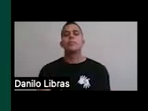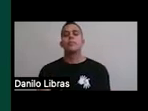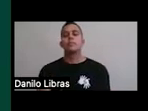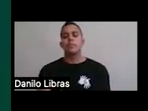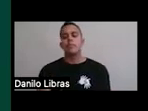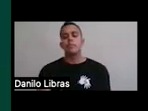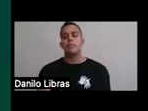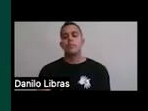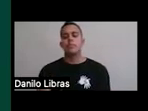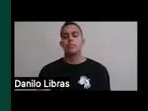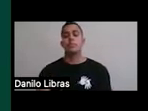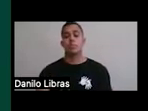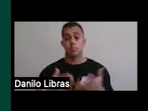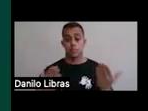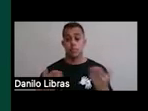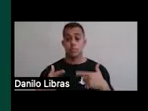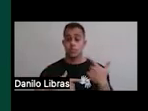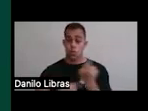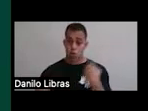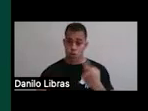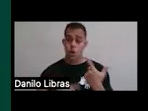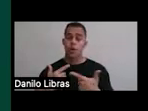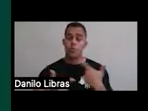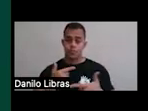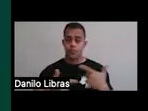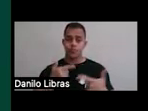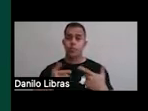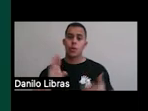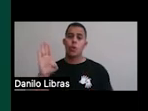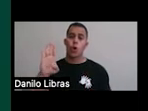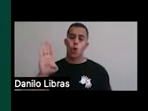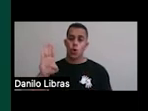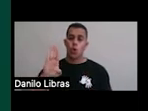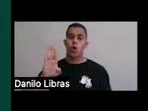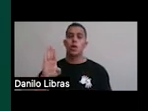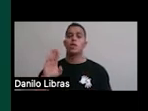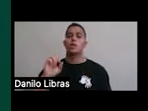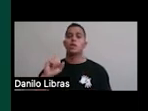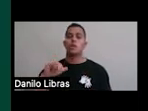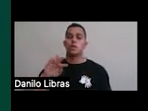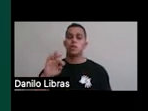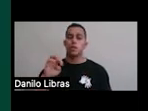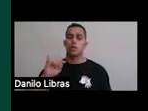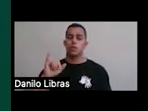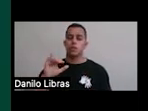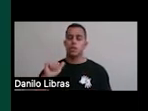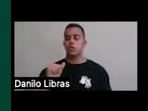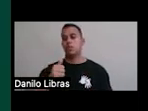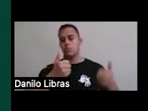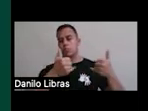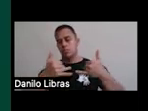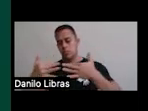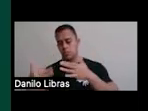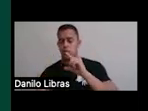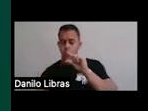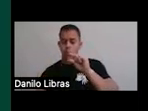Então, o que a gente trabalha é com biologia sintética, e eu vou explicar um pouquinho o que